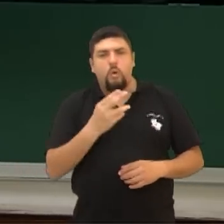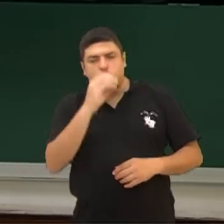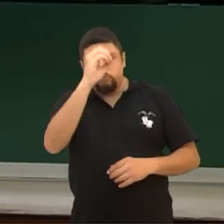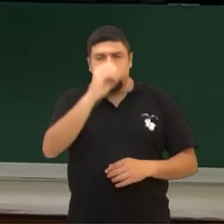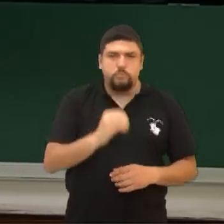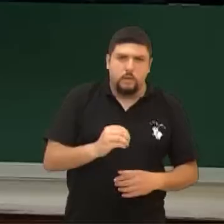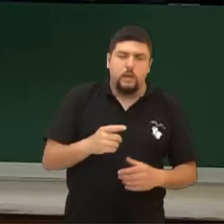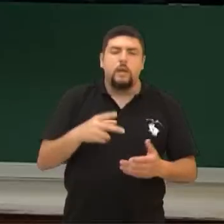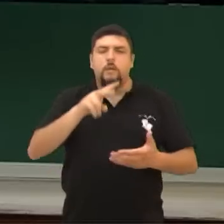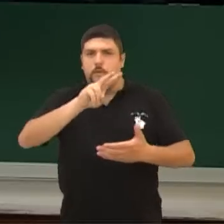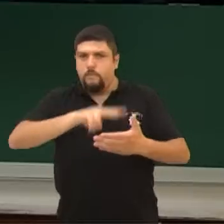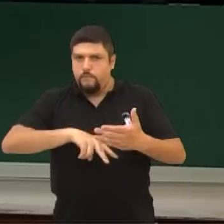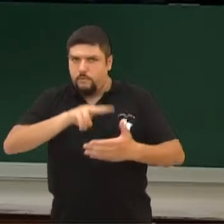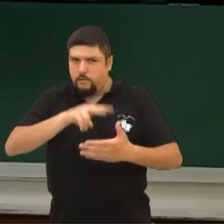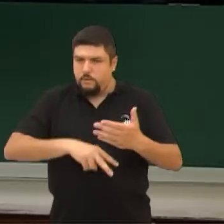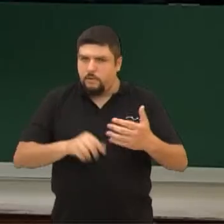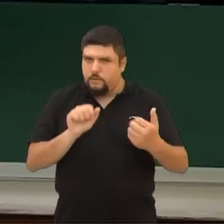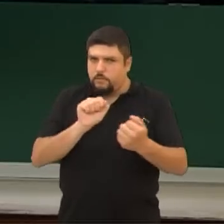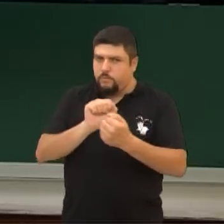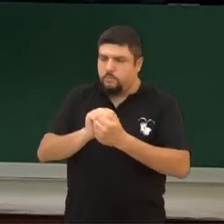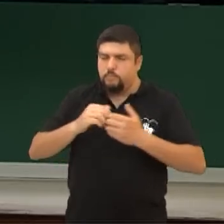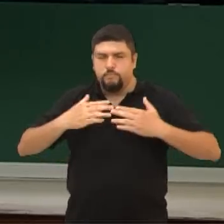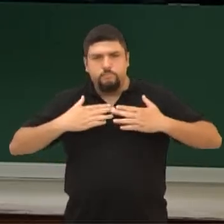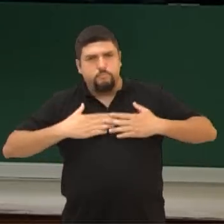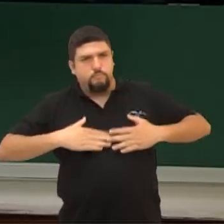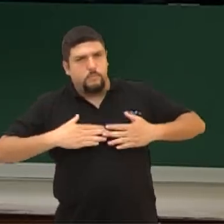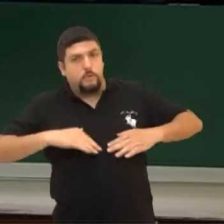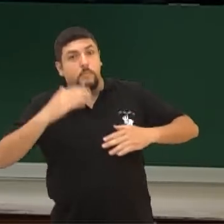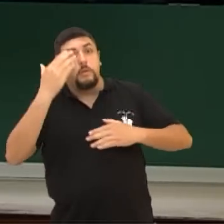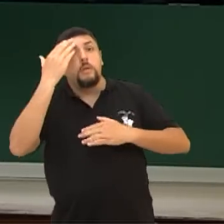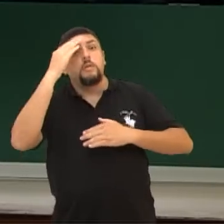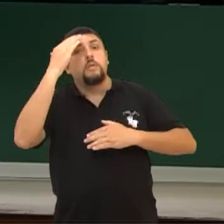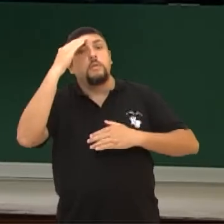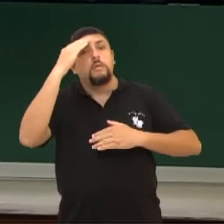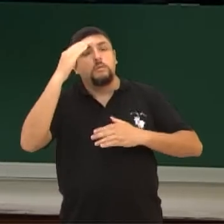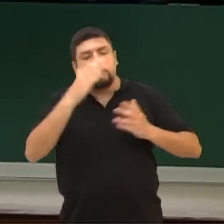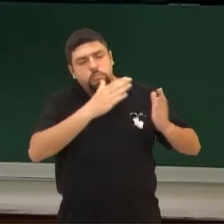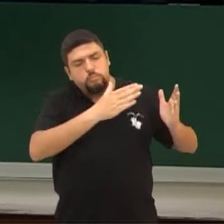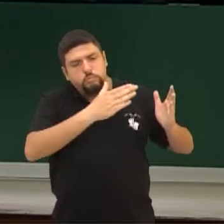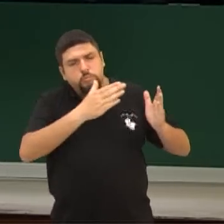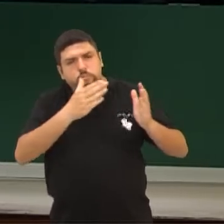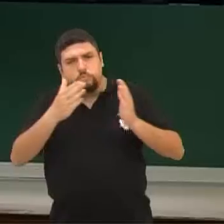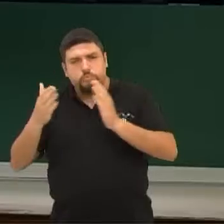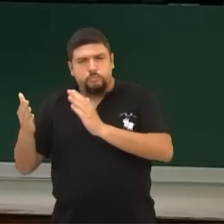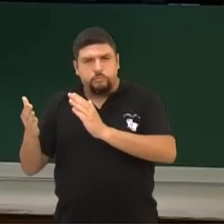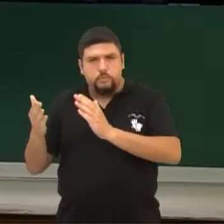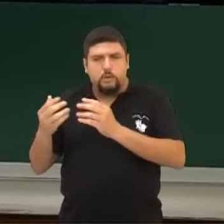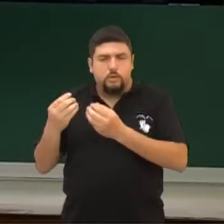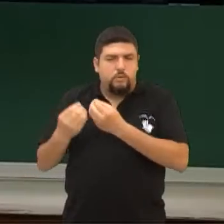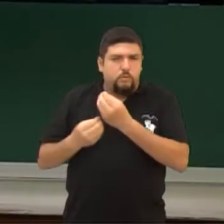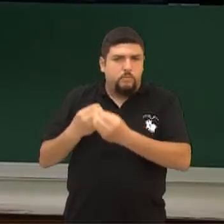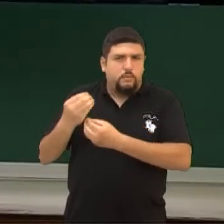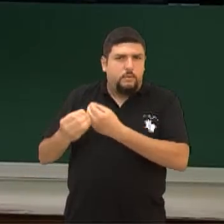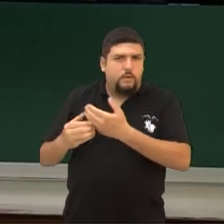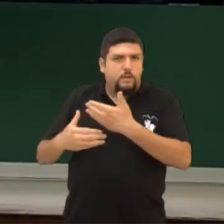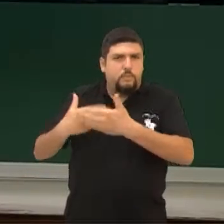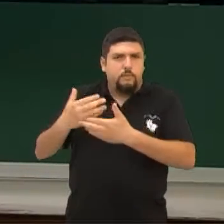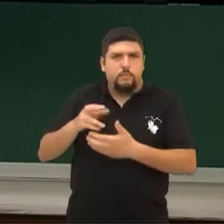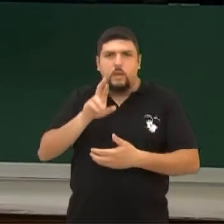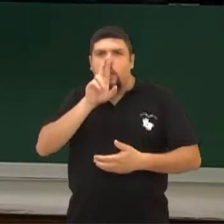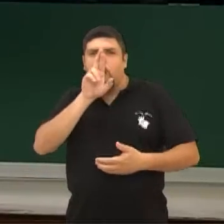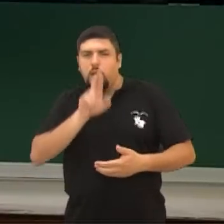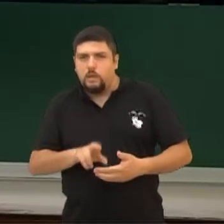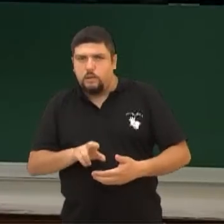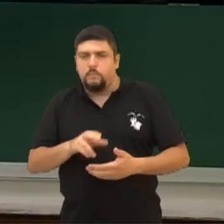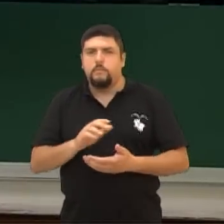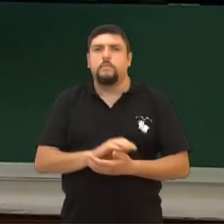Vou ler com você, vamos ler devagar para a gente entender desde o começo e fazendo, né, essa